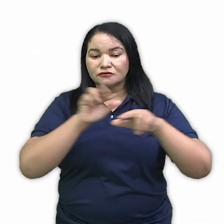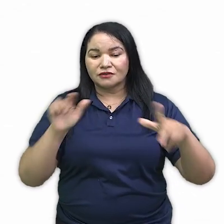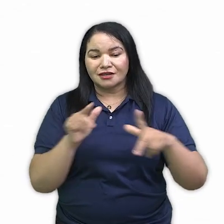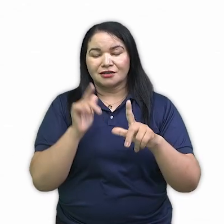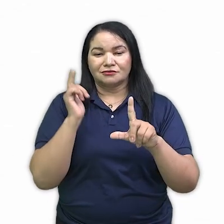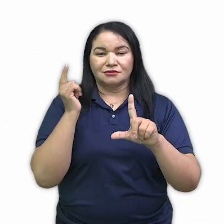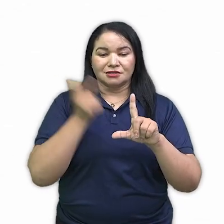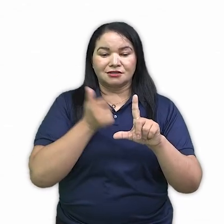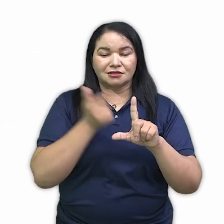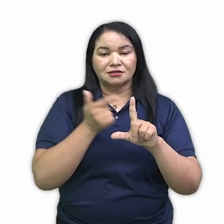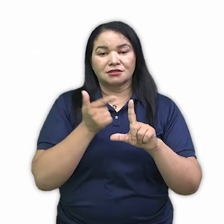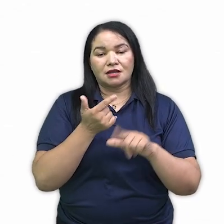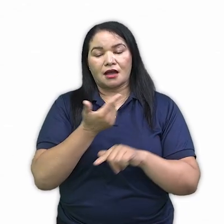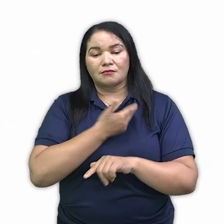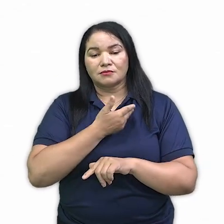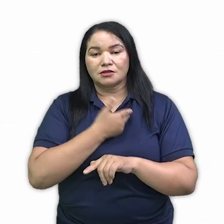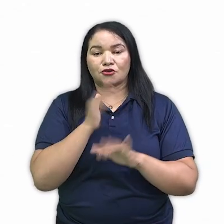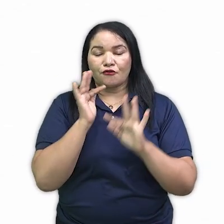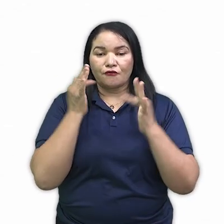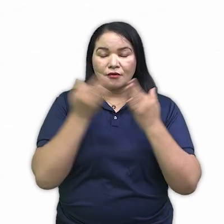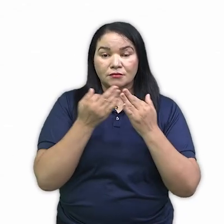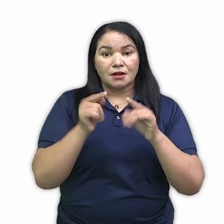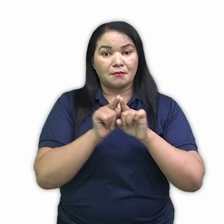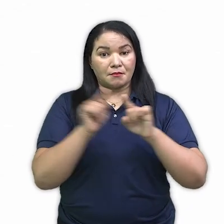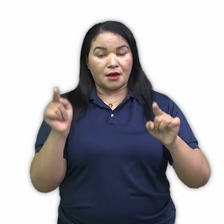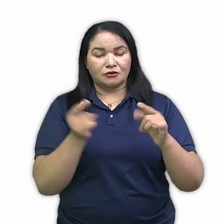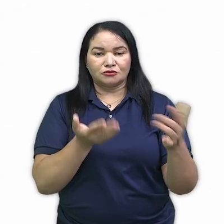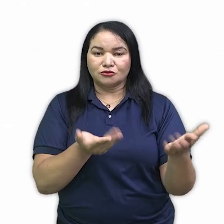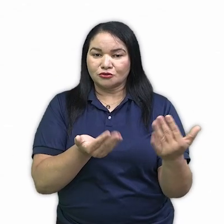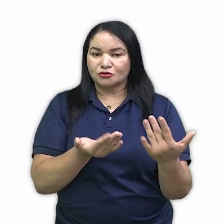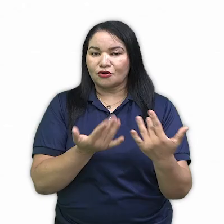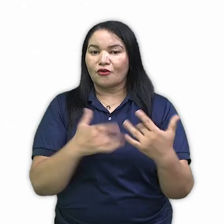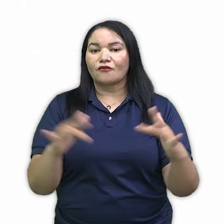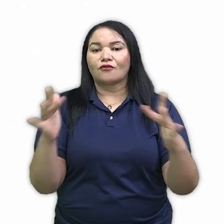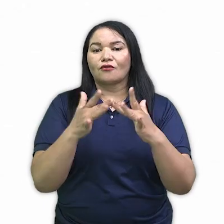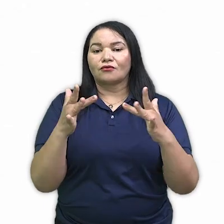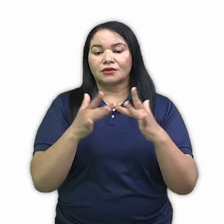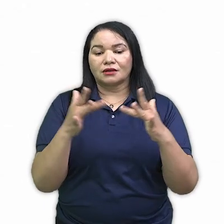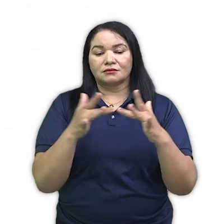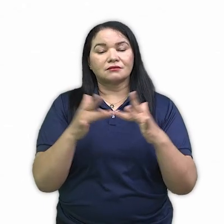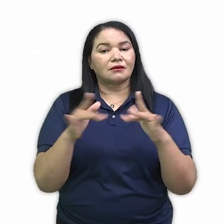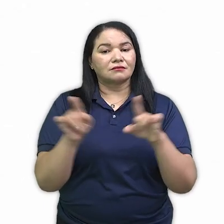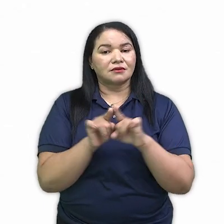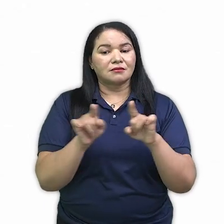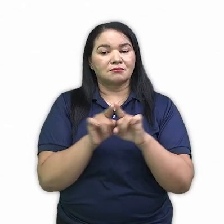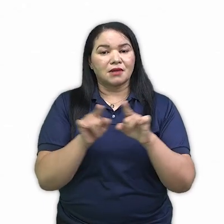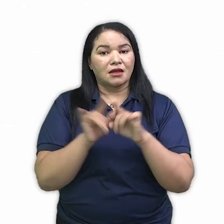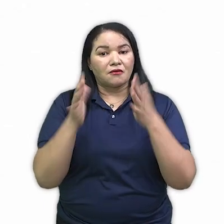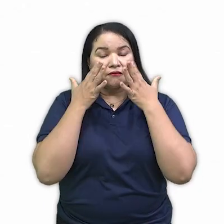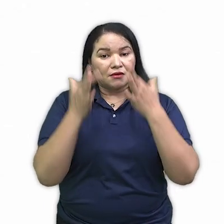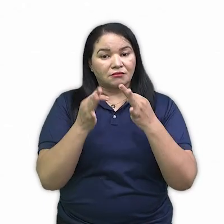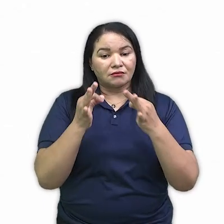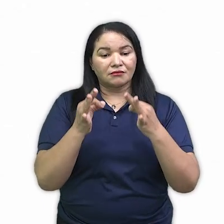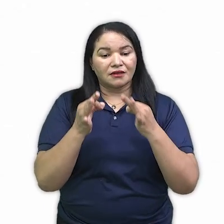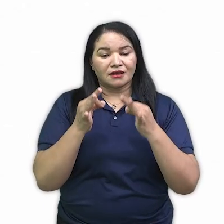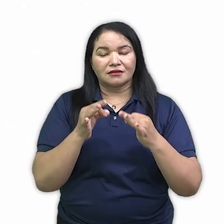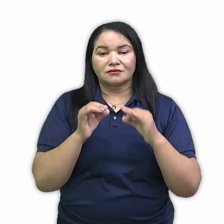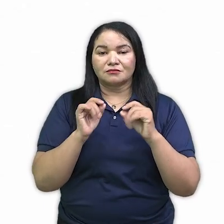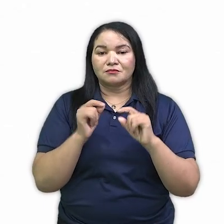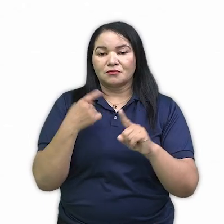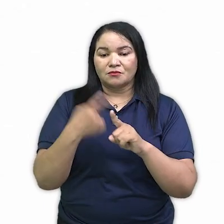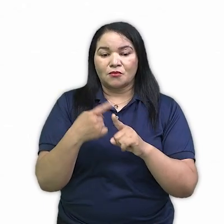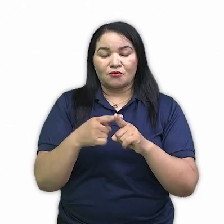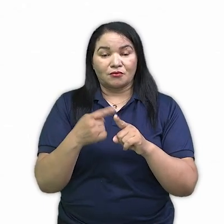geralmente coisas de amigos e familiares. Mas os jovens estão conectados ali. A gente sabe disso daí,